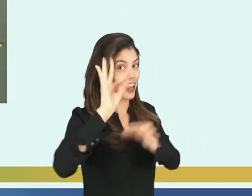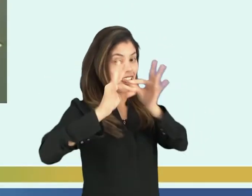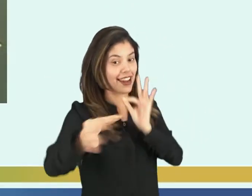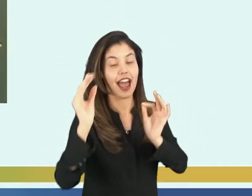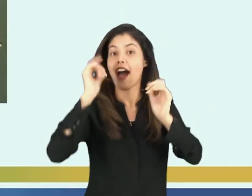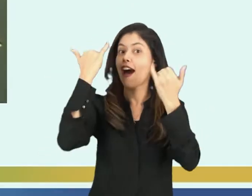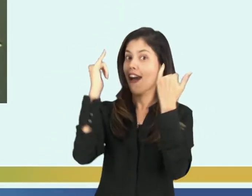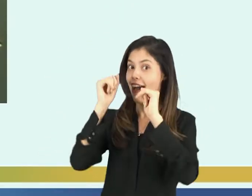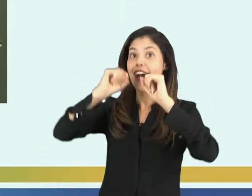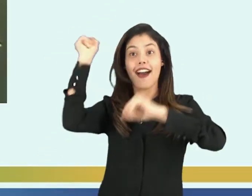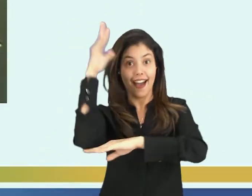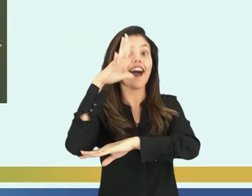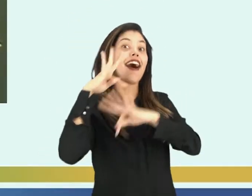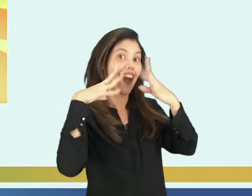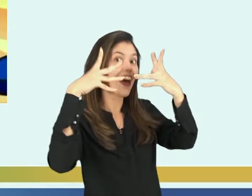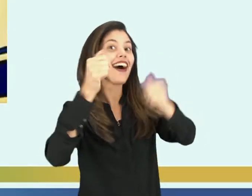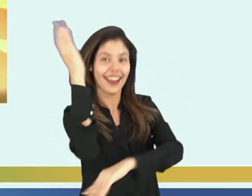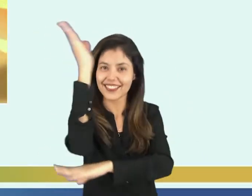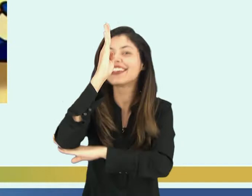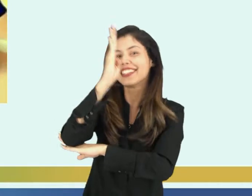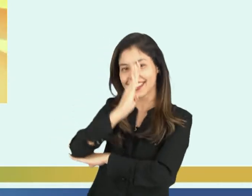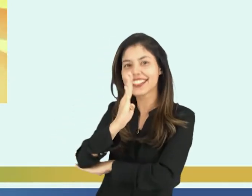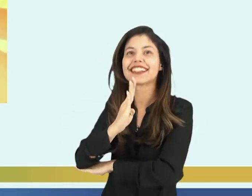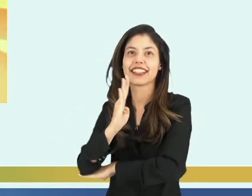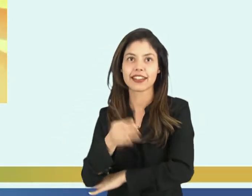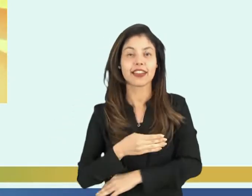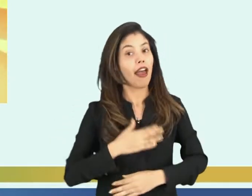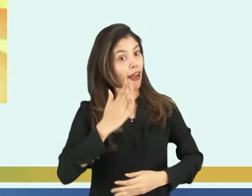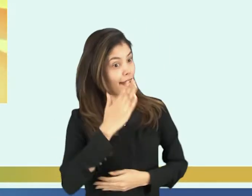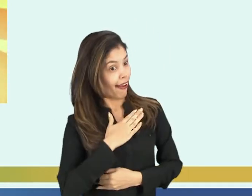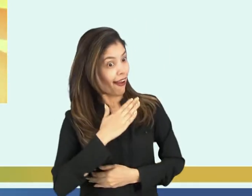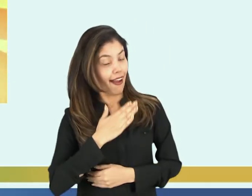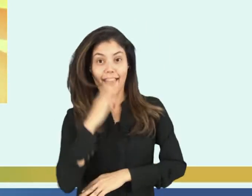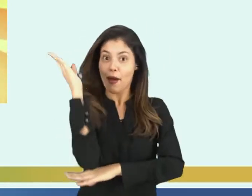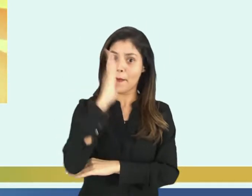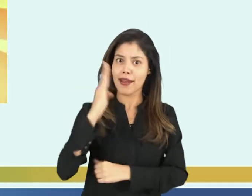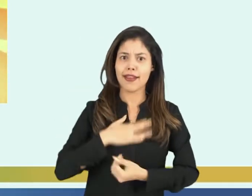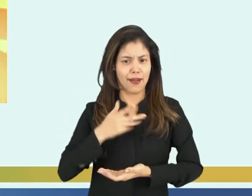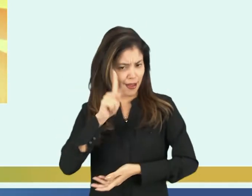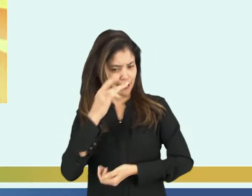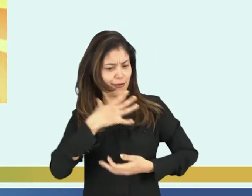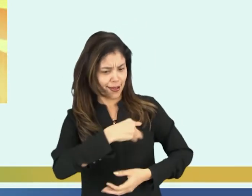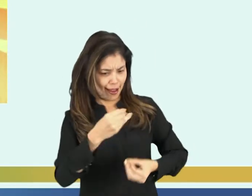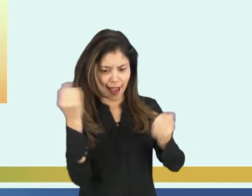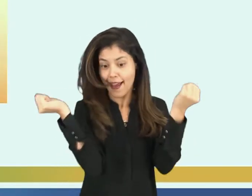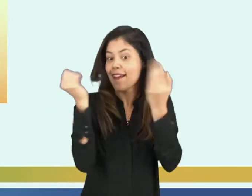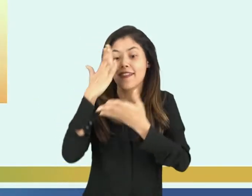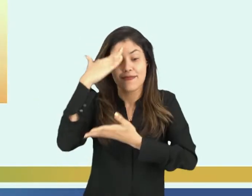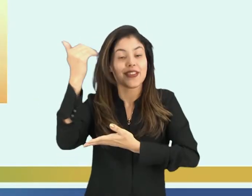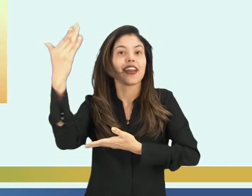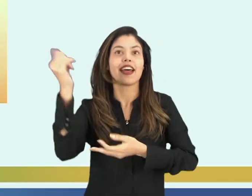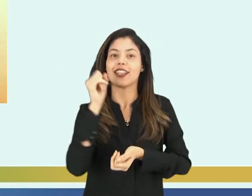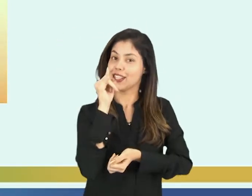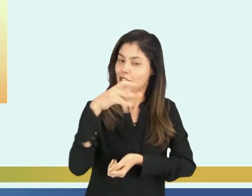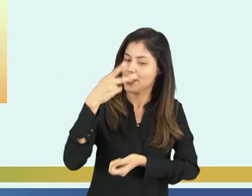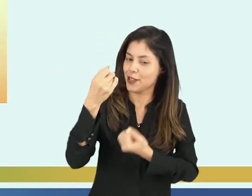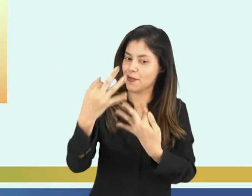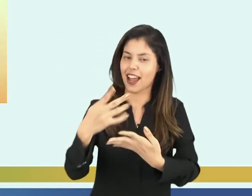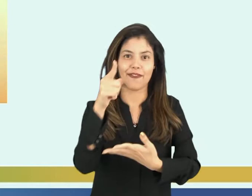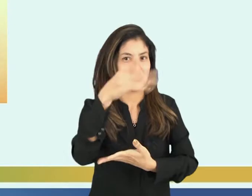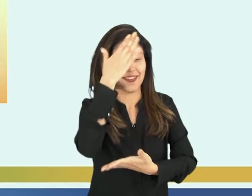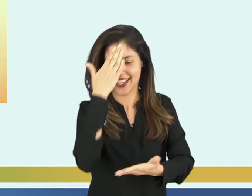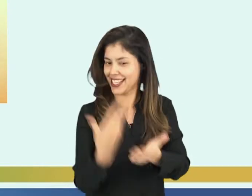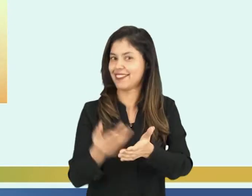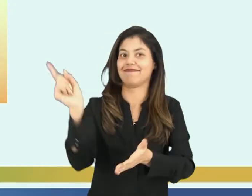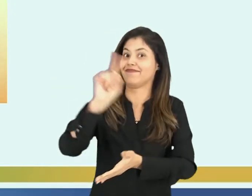trazem a luz para todo o Brasil. Nossa, Kika, de onde vem tanta energia e sabedoria? Se eu contar, você não